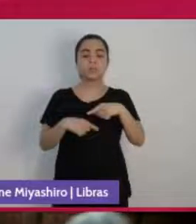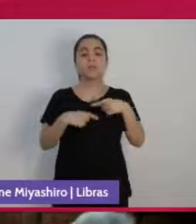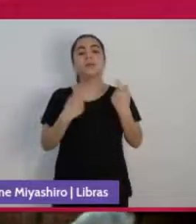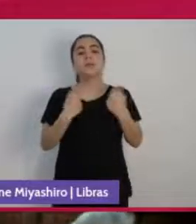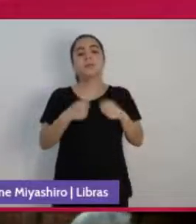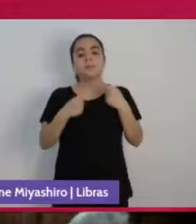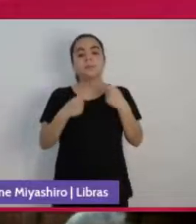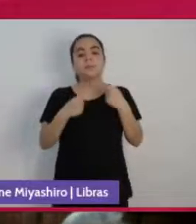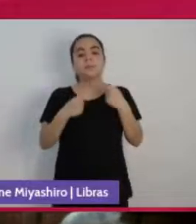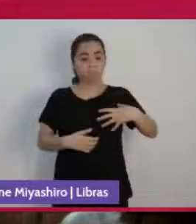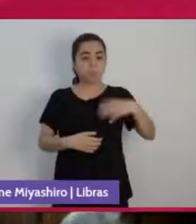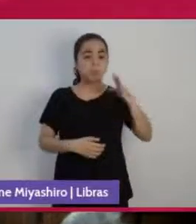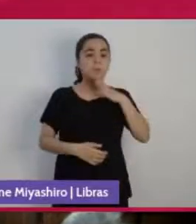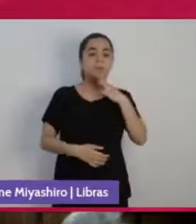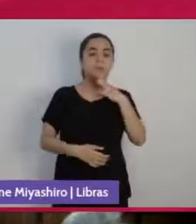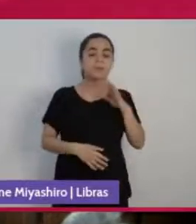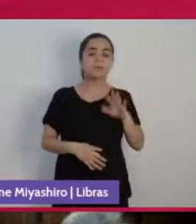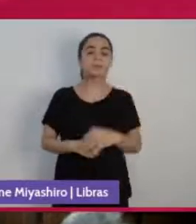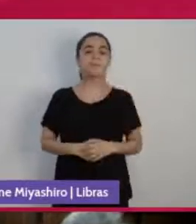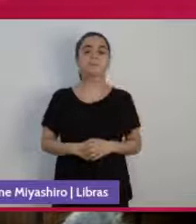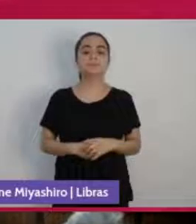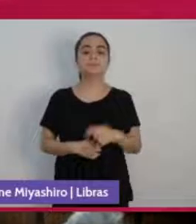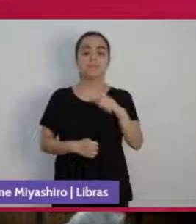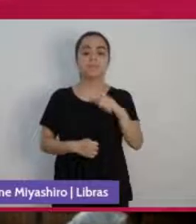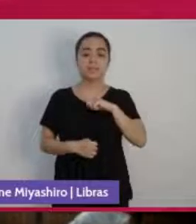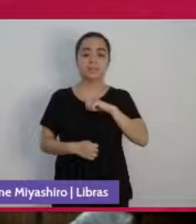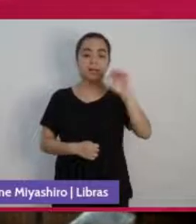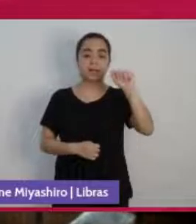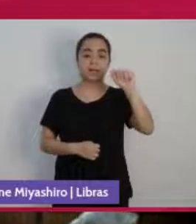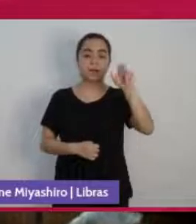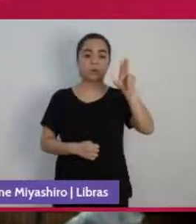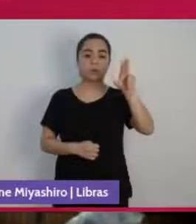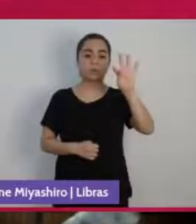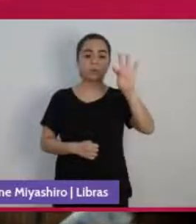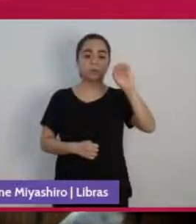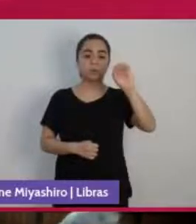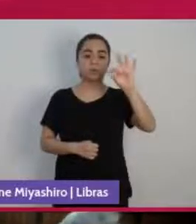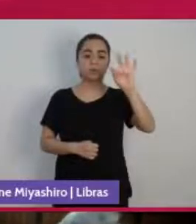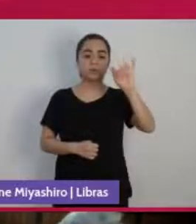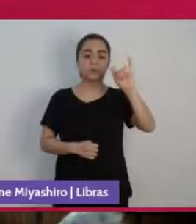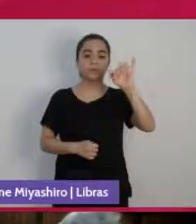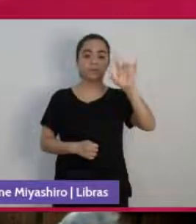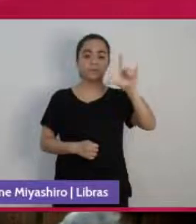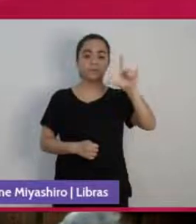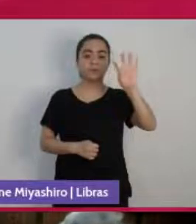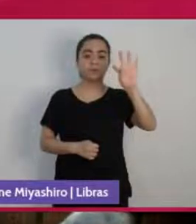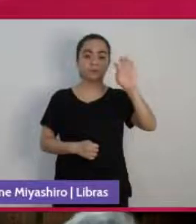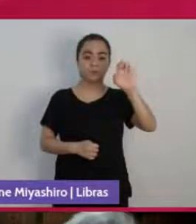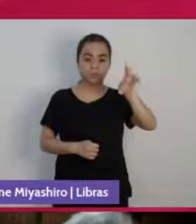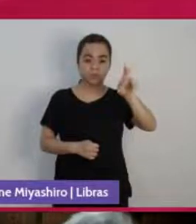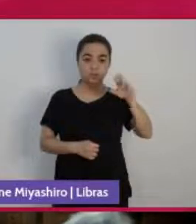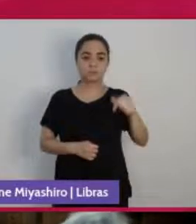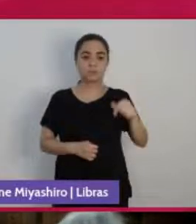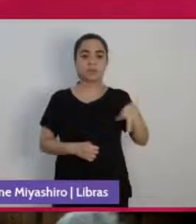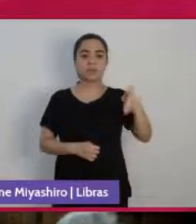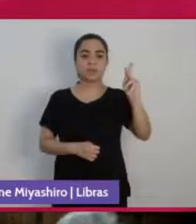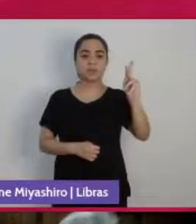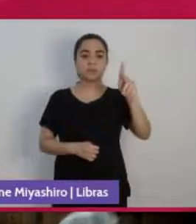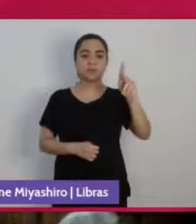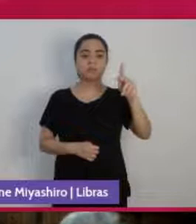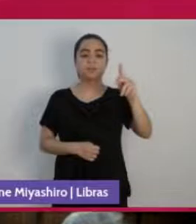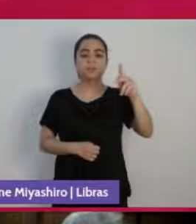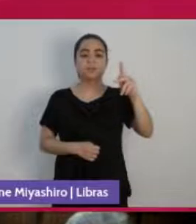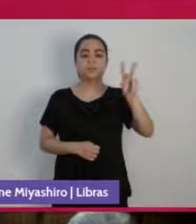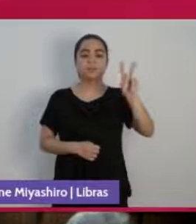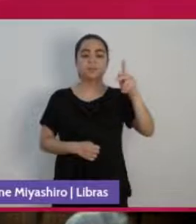adiposa. E eu tenho o autofilter, que o aparelho vai me dar o MAS, o KV e o filtro. E eu faço o